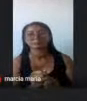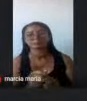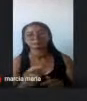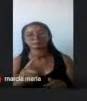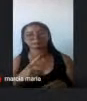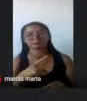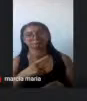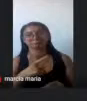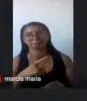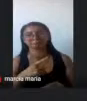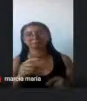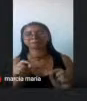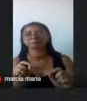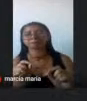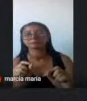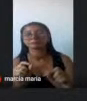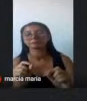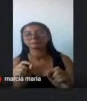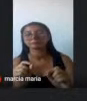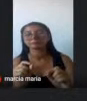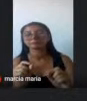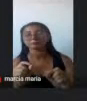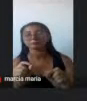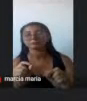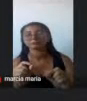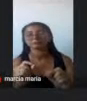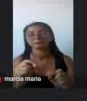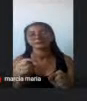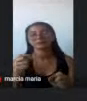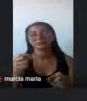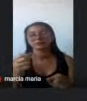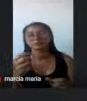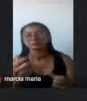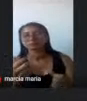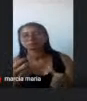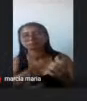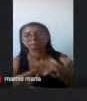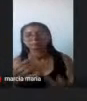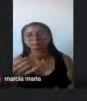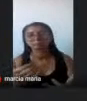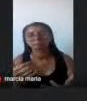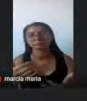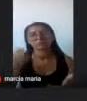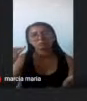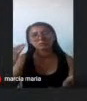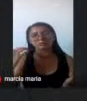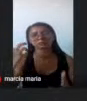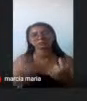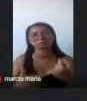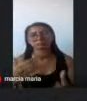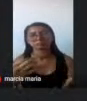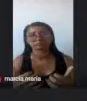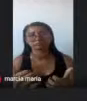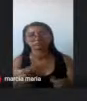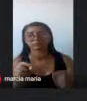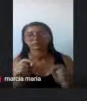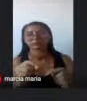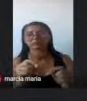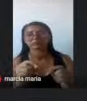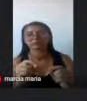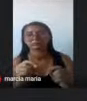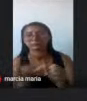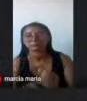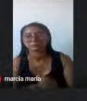lacuna. E aí vem a história que nós falamos na webinar passada, que é o fortalecimento do pré-natal do